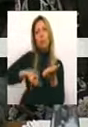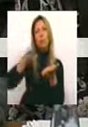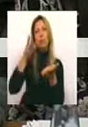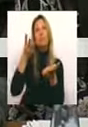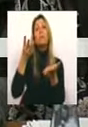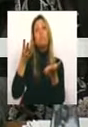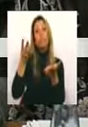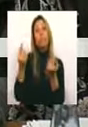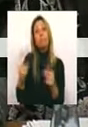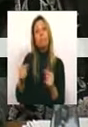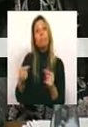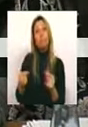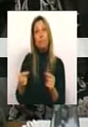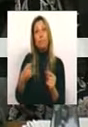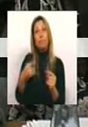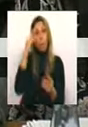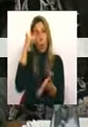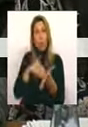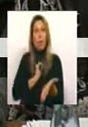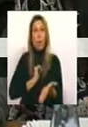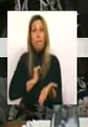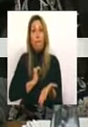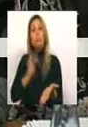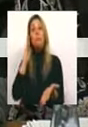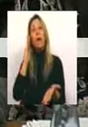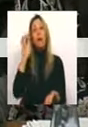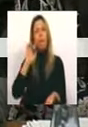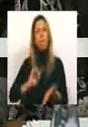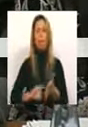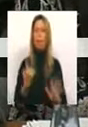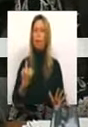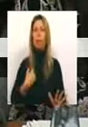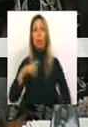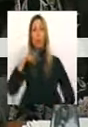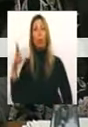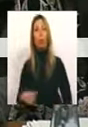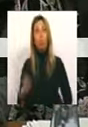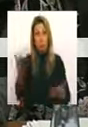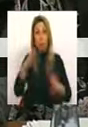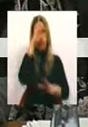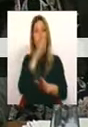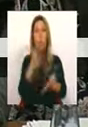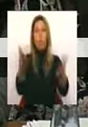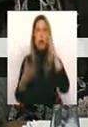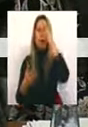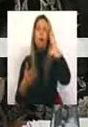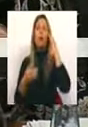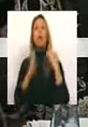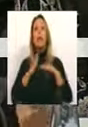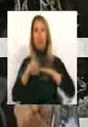a pense que é fundamental que é portugal neste caso concreto o governo tenha uma intervenção